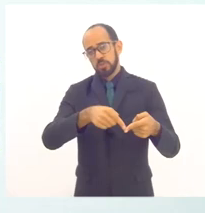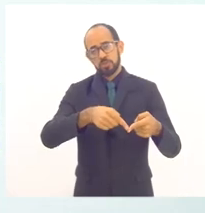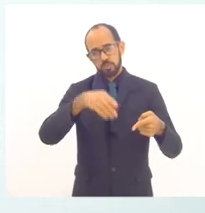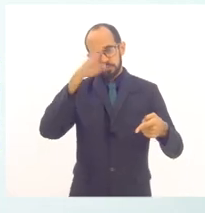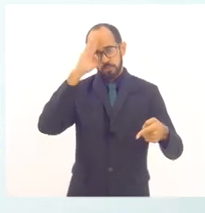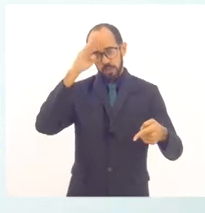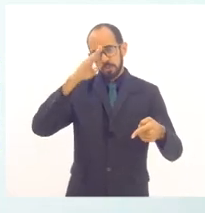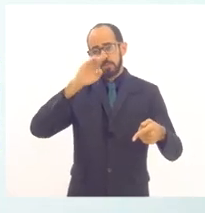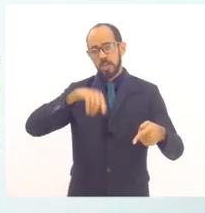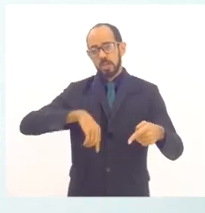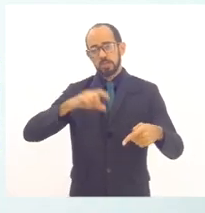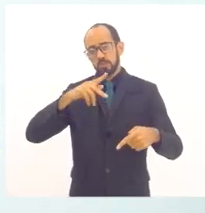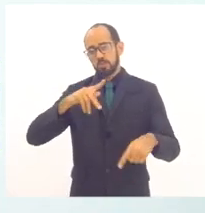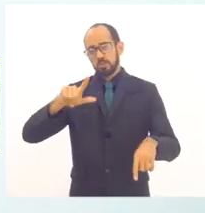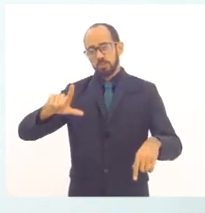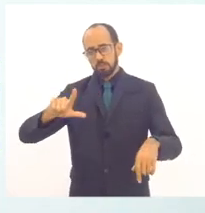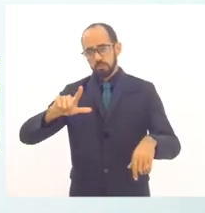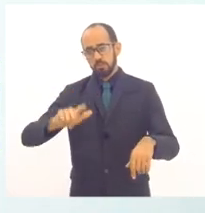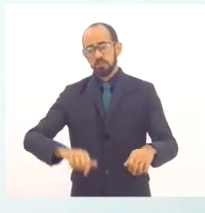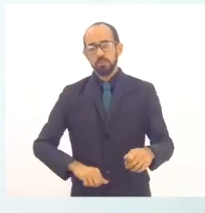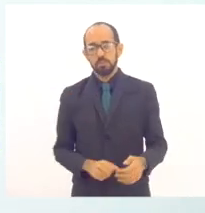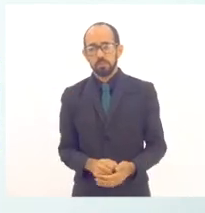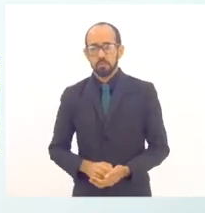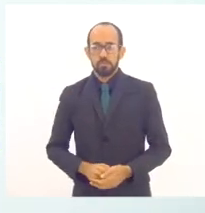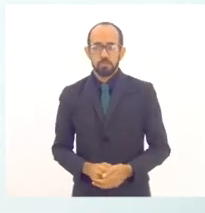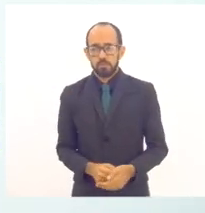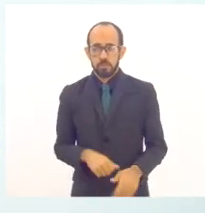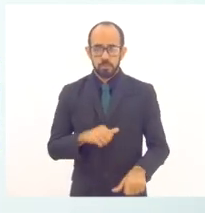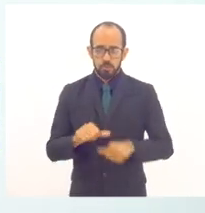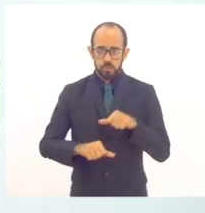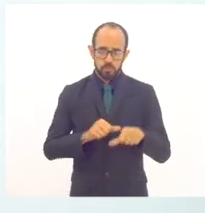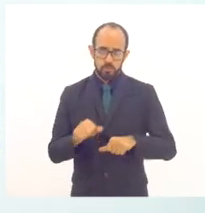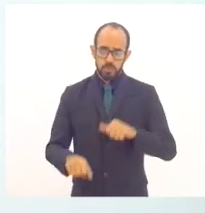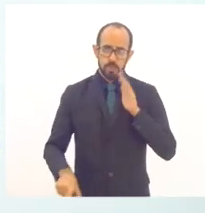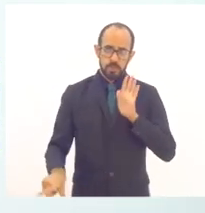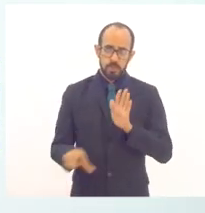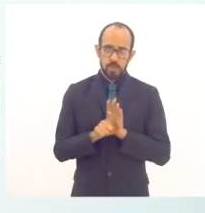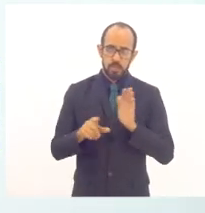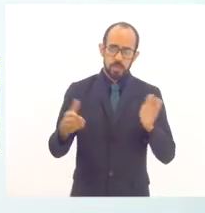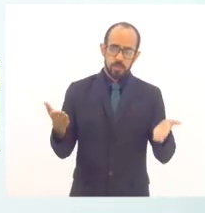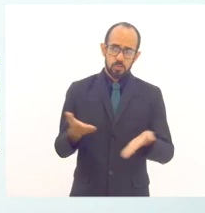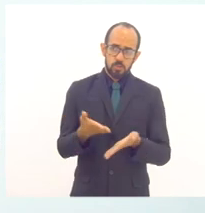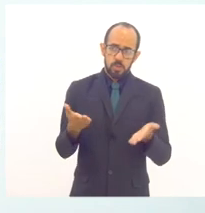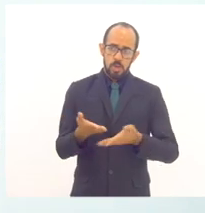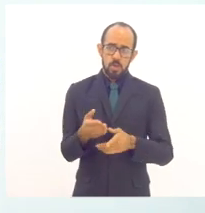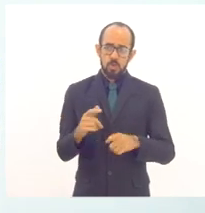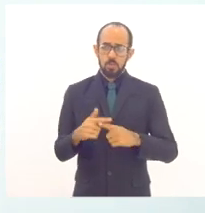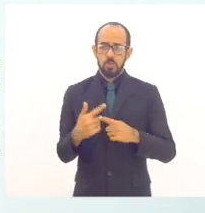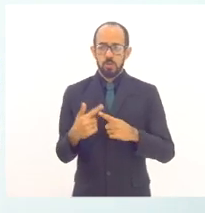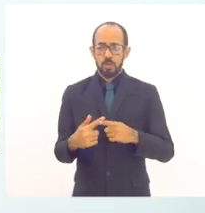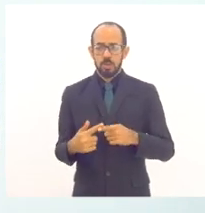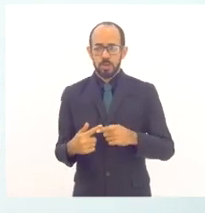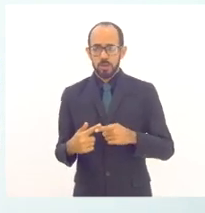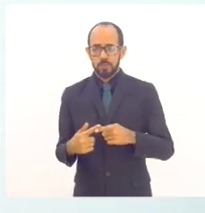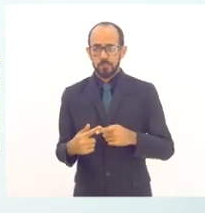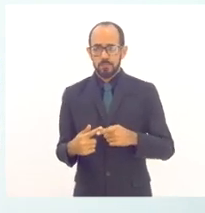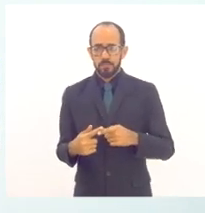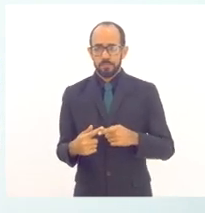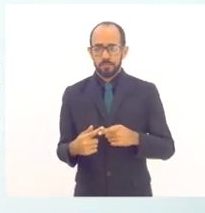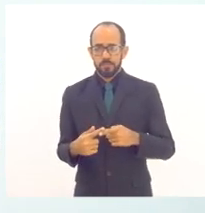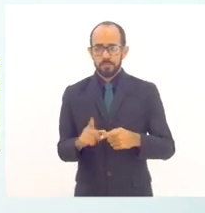nosso projeto de lei que modifica a lei atual da capoeira, porque que a gente está